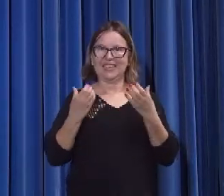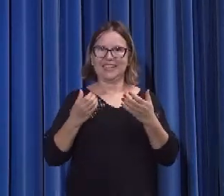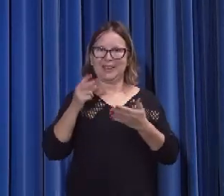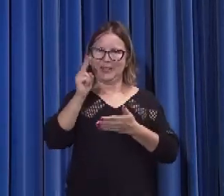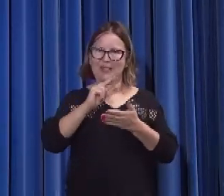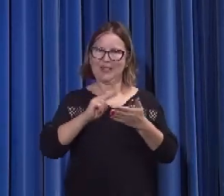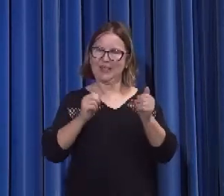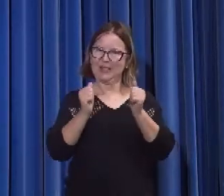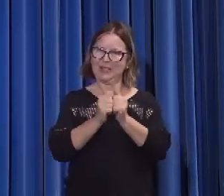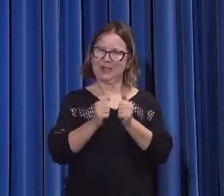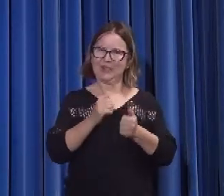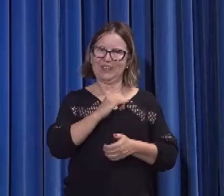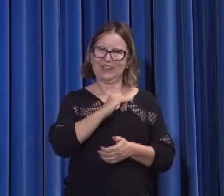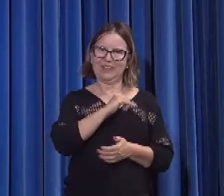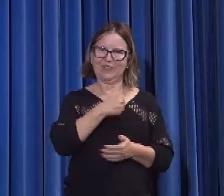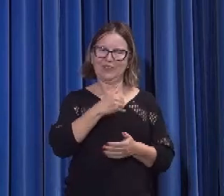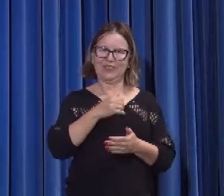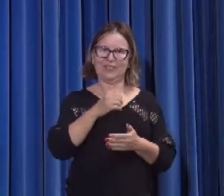João